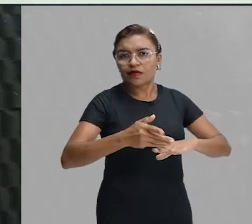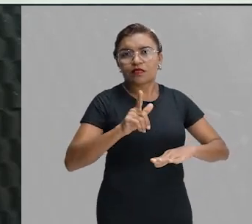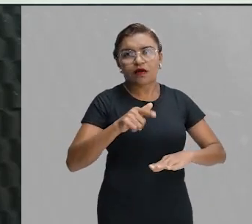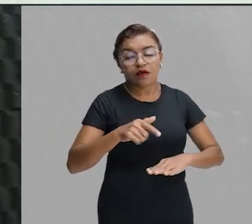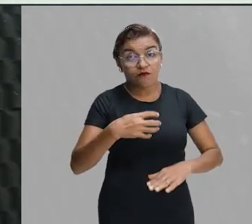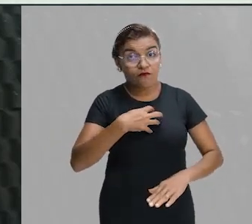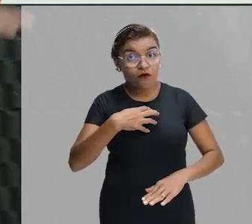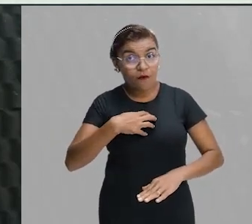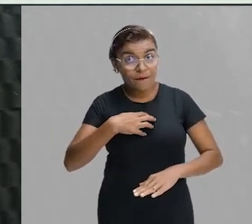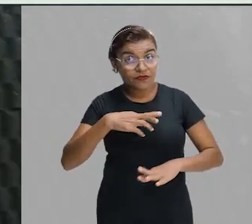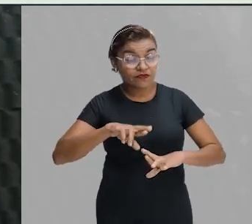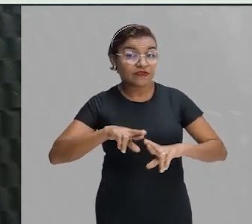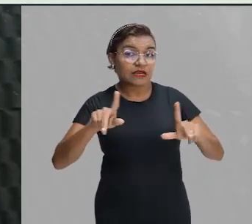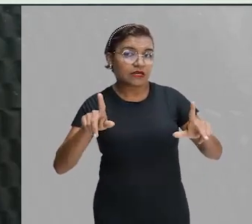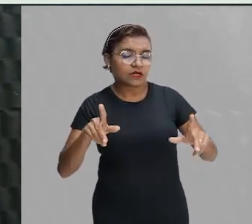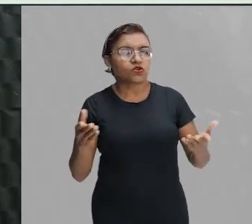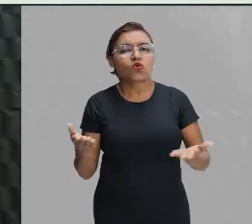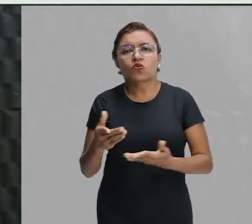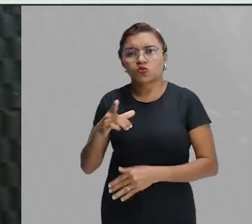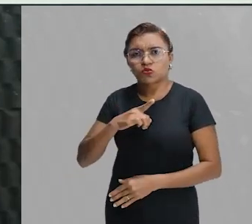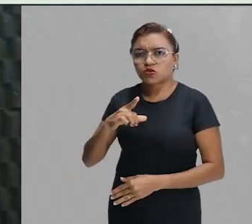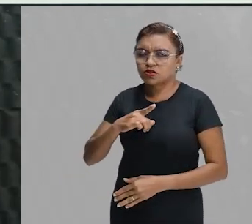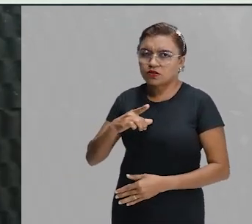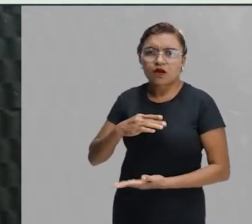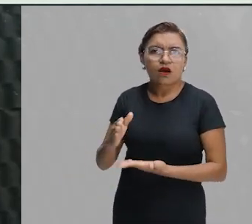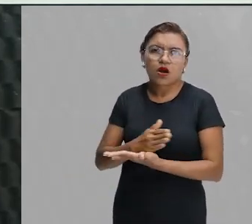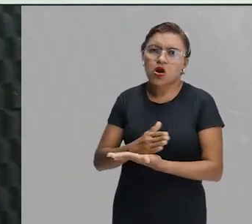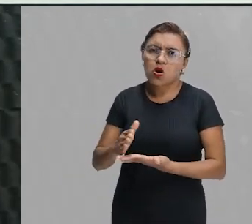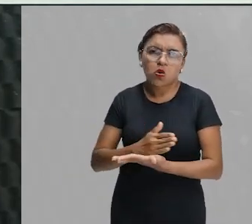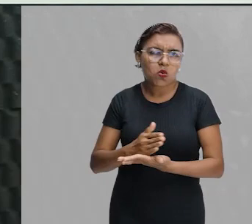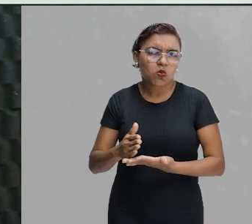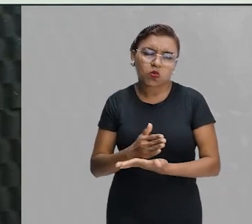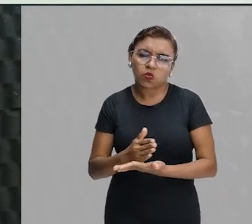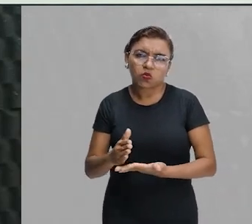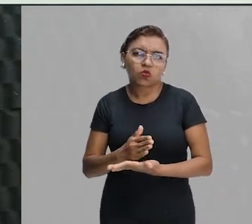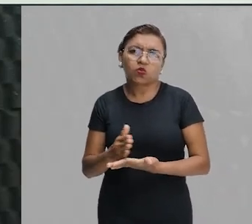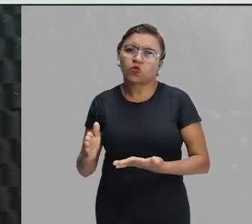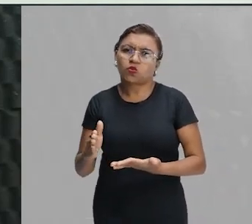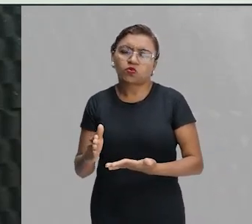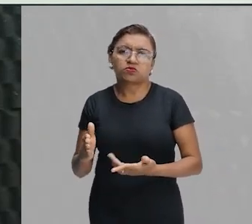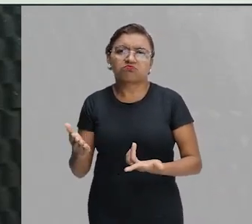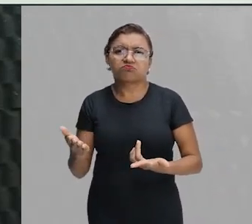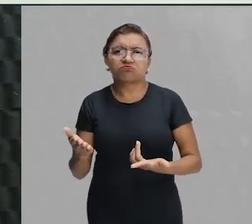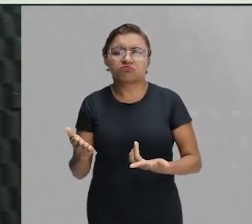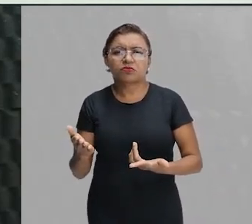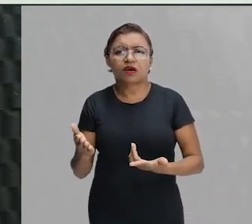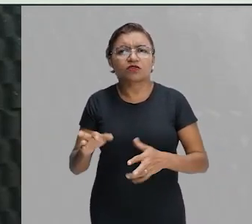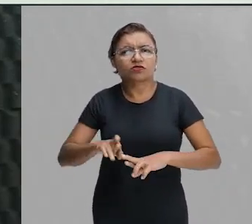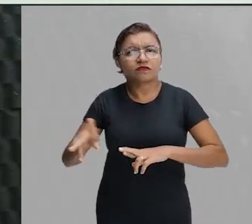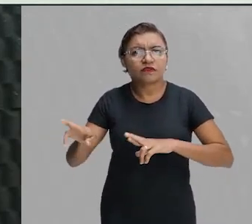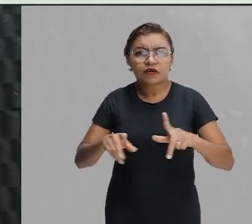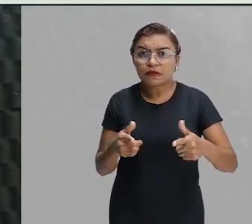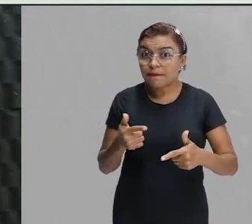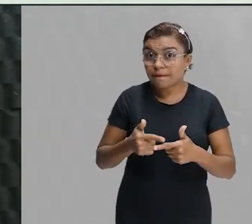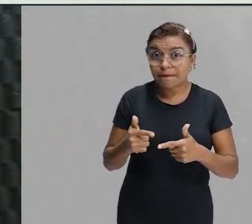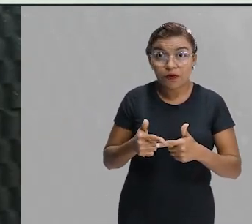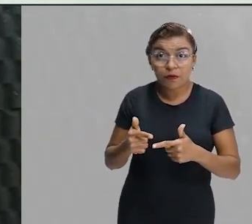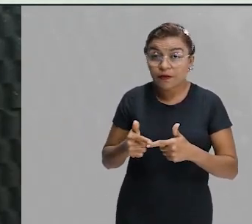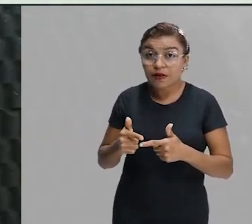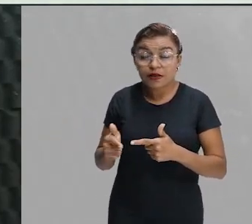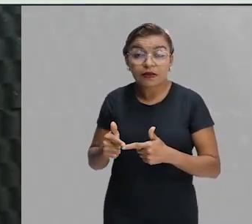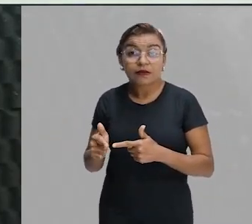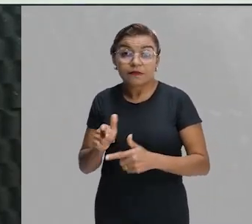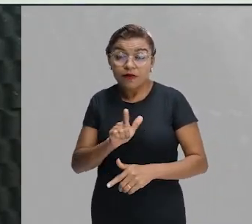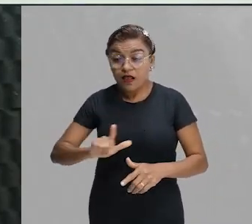que existem hoje algumas concessões, existem problemas, né, que até não são cobertos por eles, dentro da